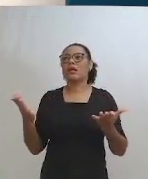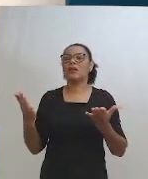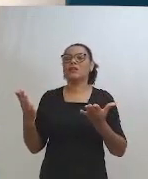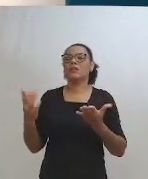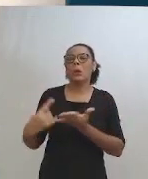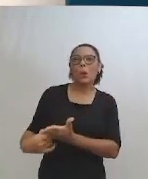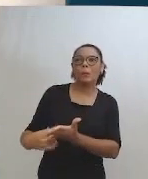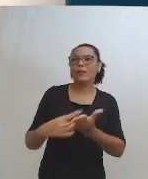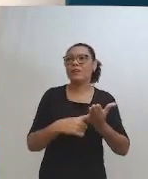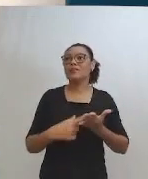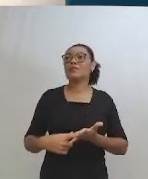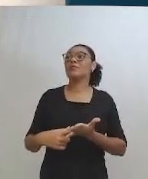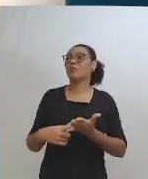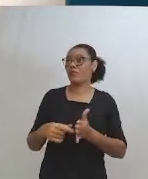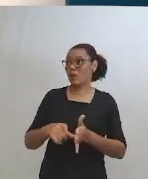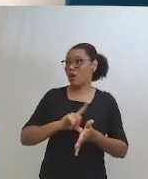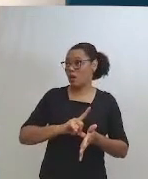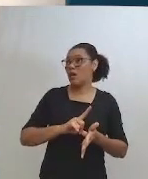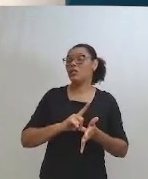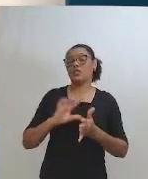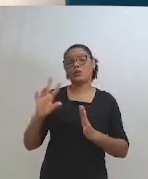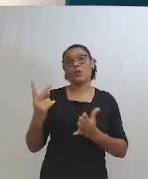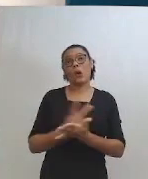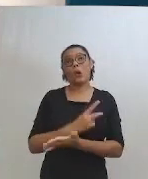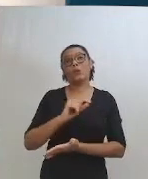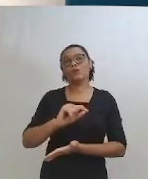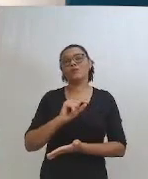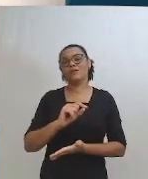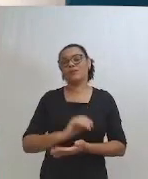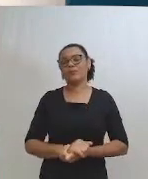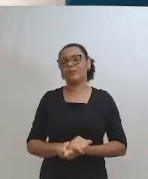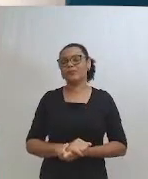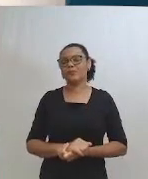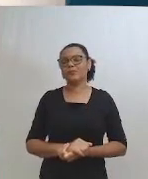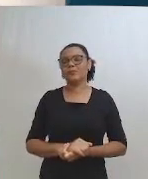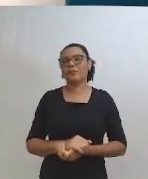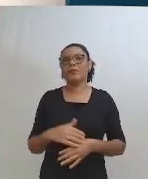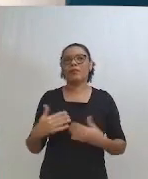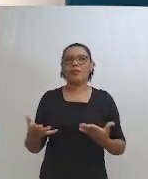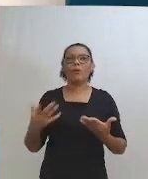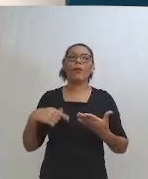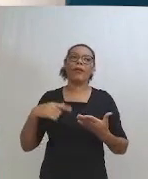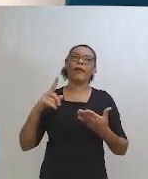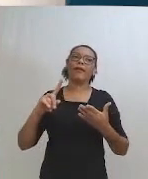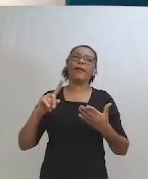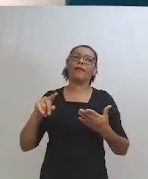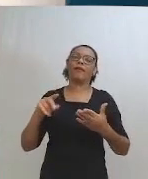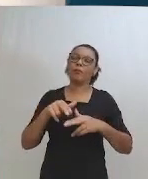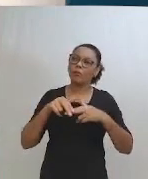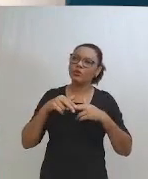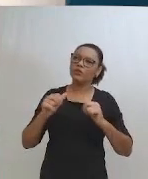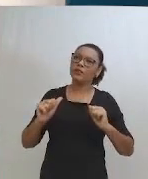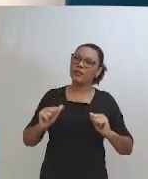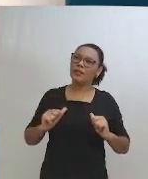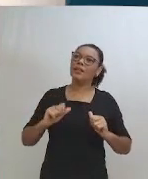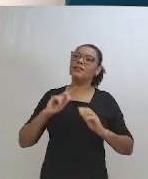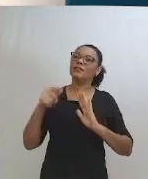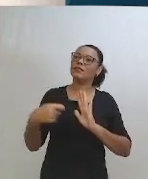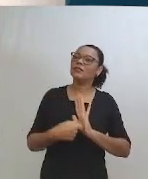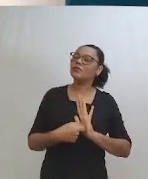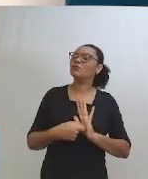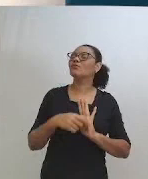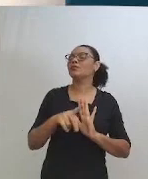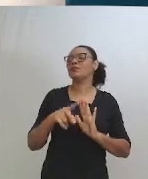Ademal com os fatos em apuração. Dá-se, então, a inépcia da denúncia, inclusive por falta de justa causa